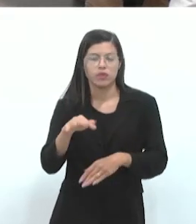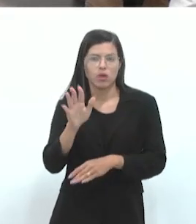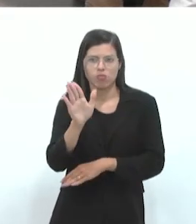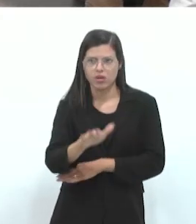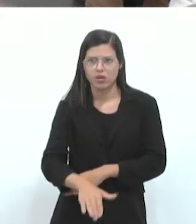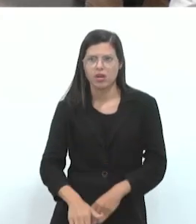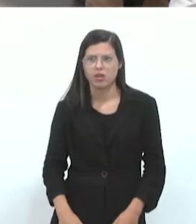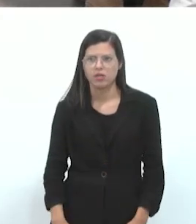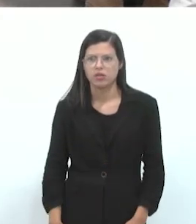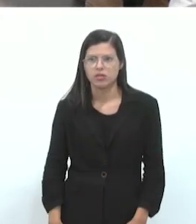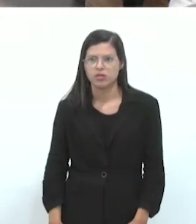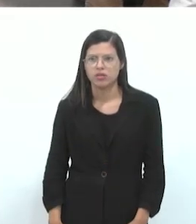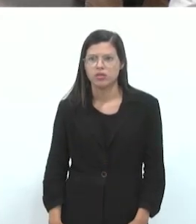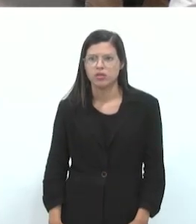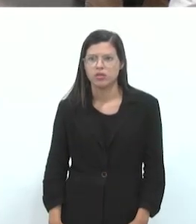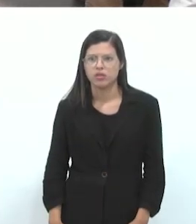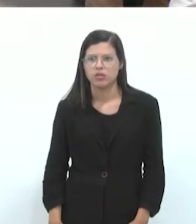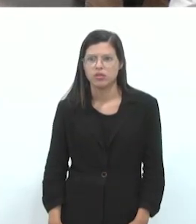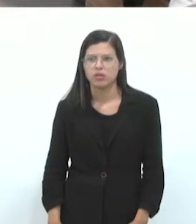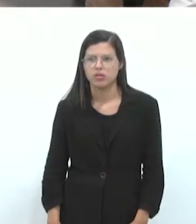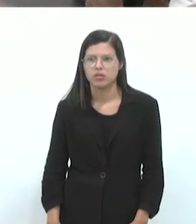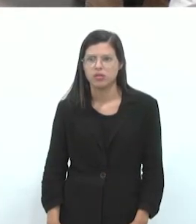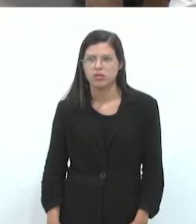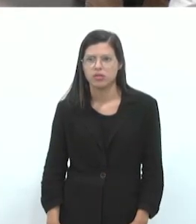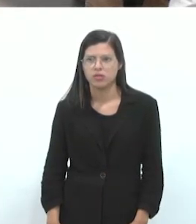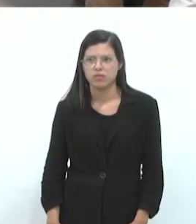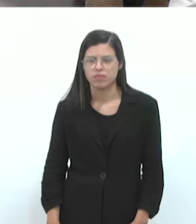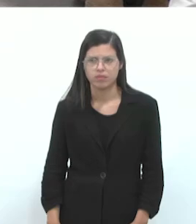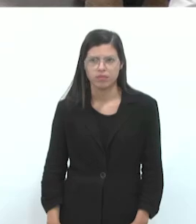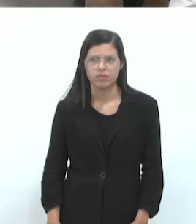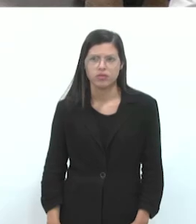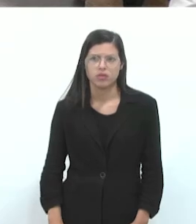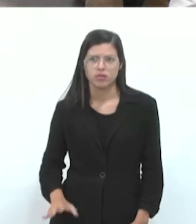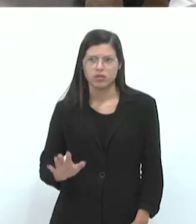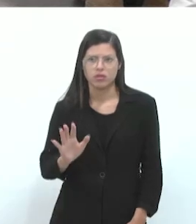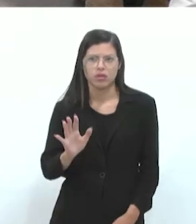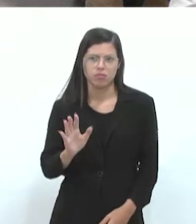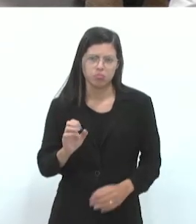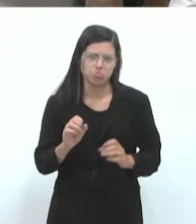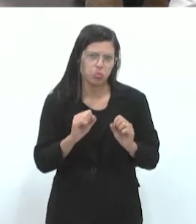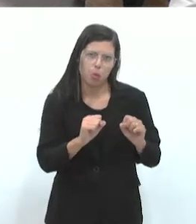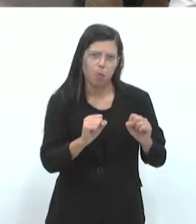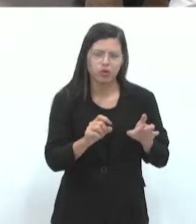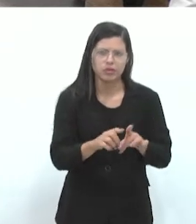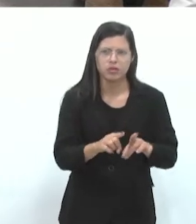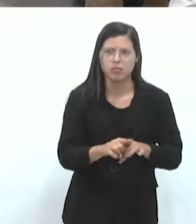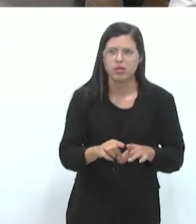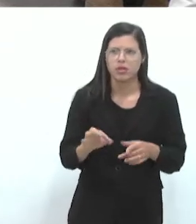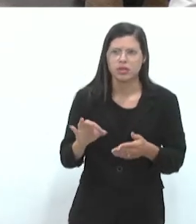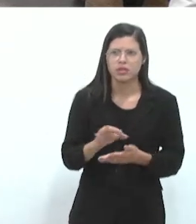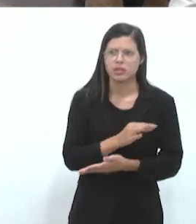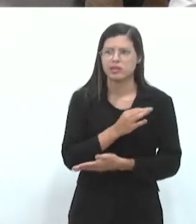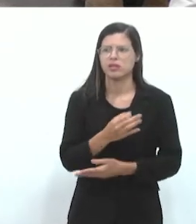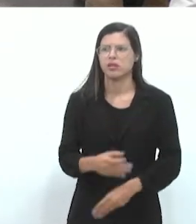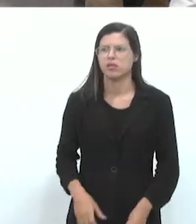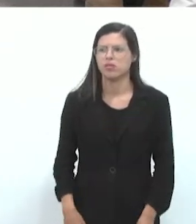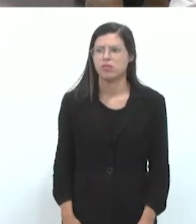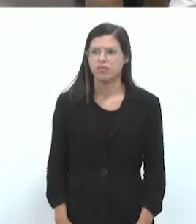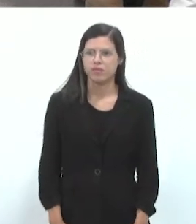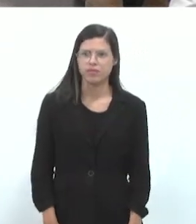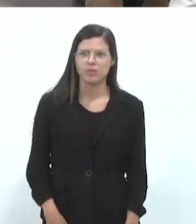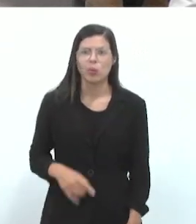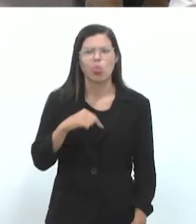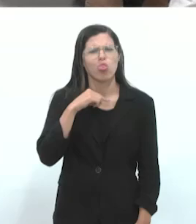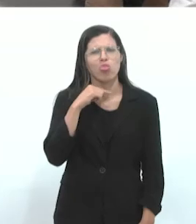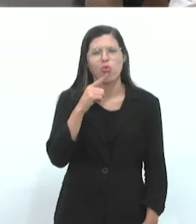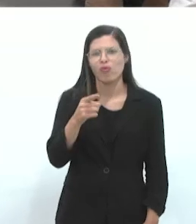nada. O deputado sabe que assessor também pode protocolar, né? Só está assinado pelo deputado, né? Eu duvido que alguém tenha Aliás, ultrapassado o doutor Luiz Paulo. Duvido.